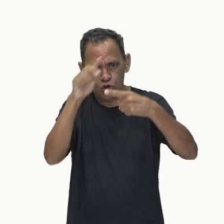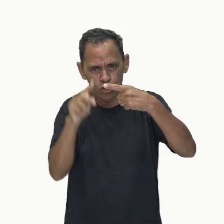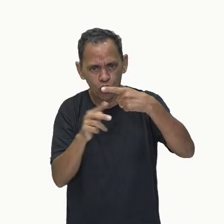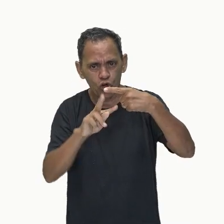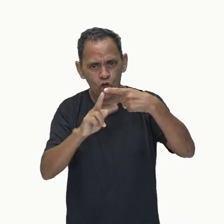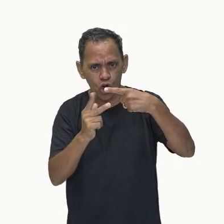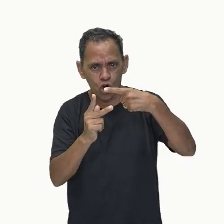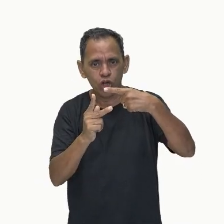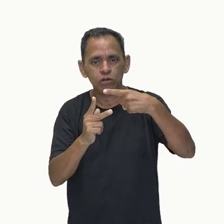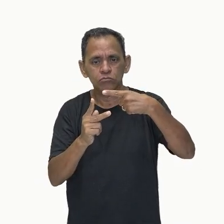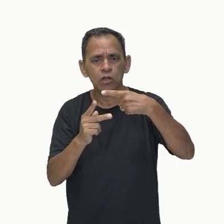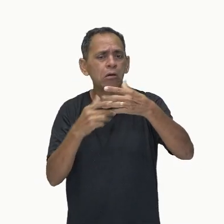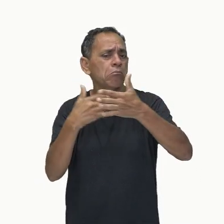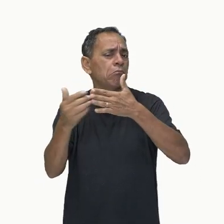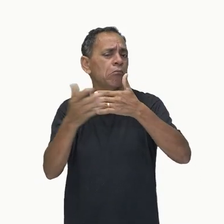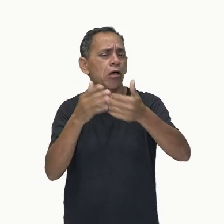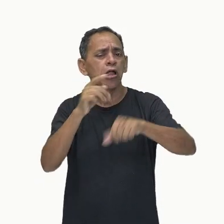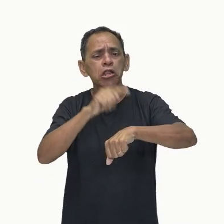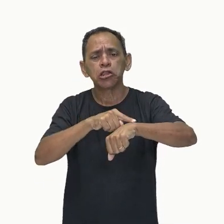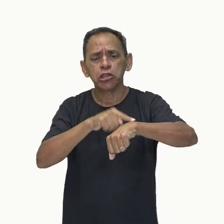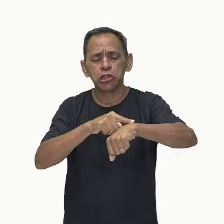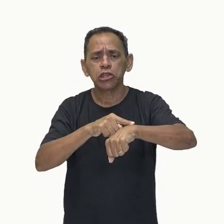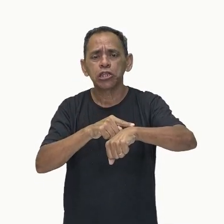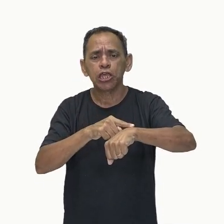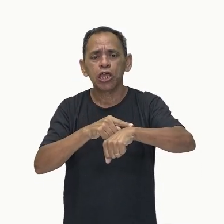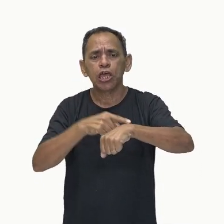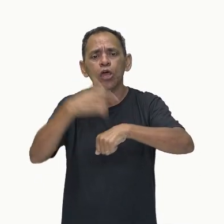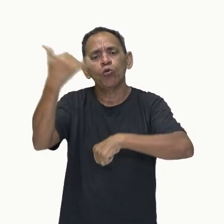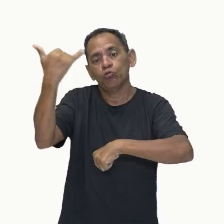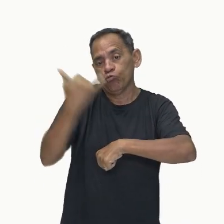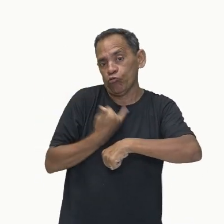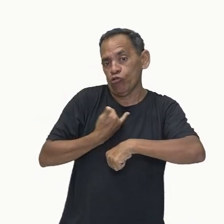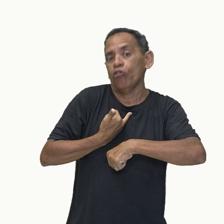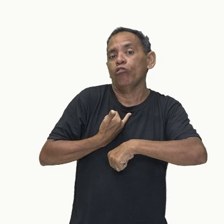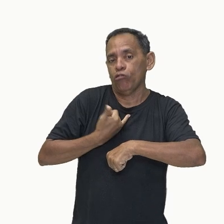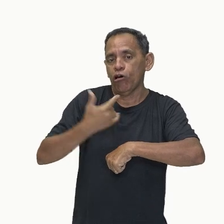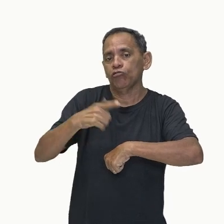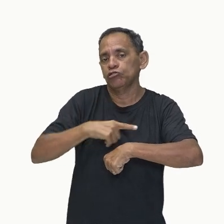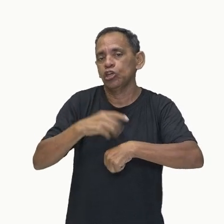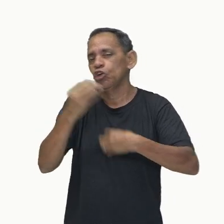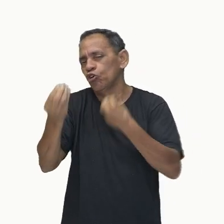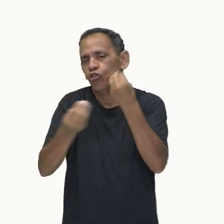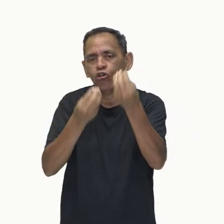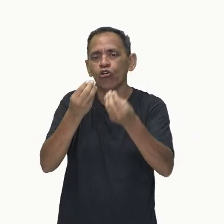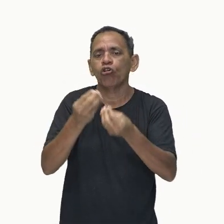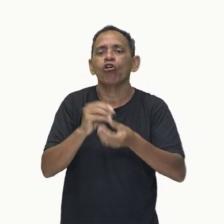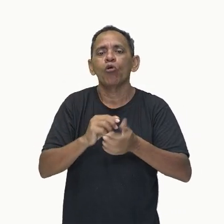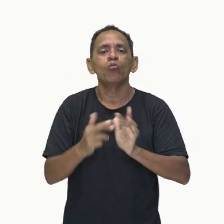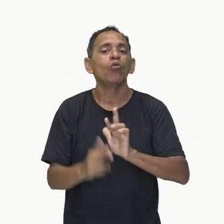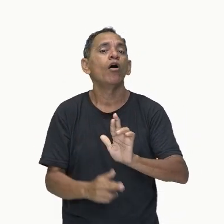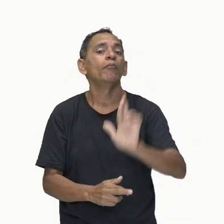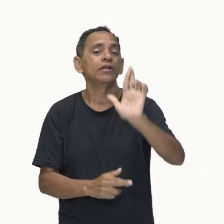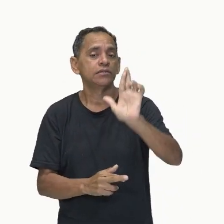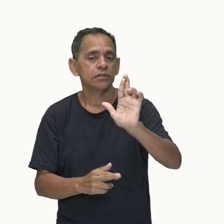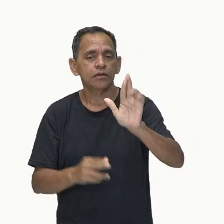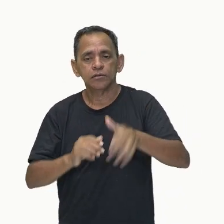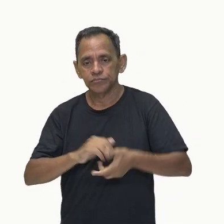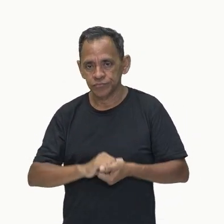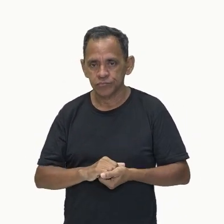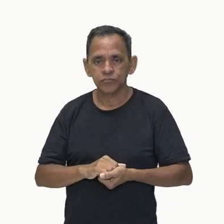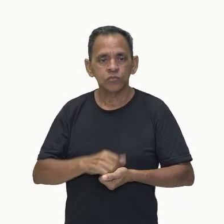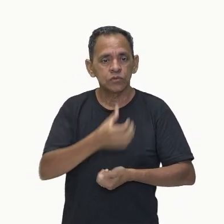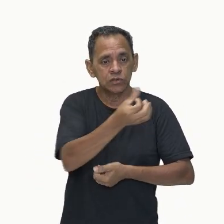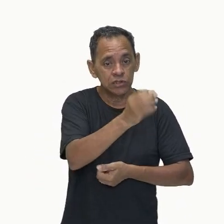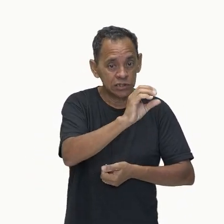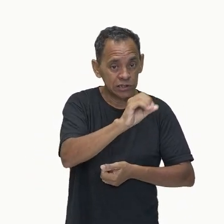tempo que tu me disser, eu consigo calcular a posição dele. Ou seja, eu tenho um veículo que está a 60 km por hora. Daqui a